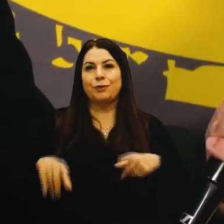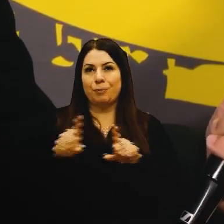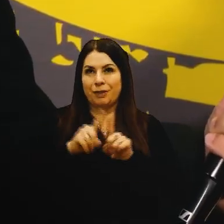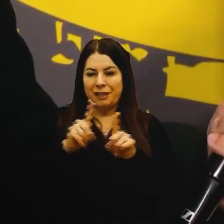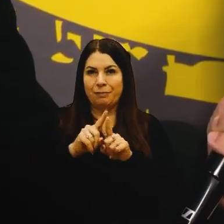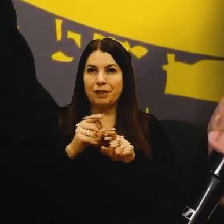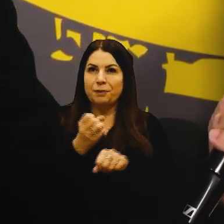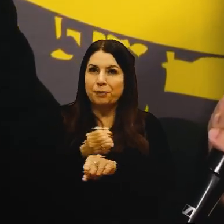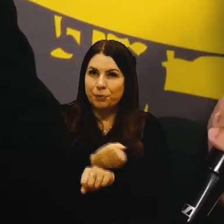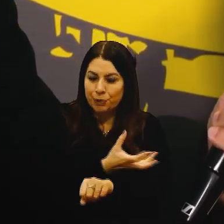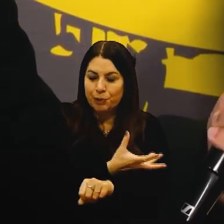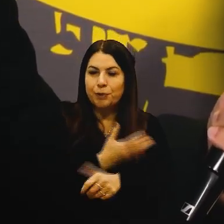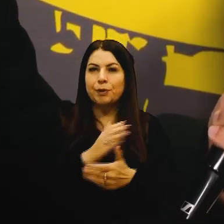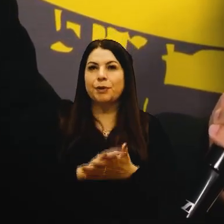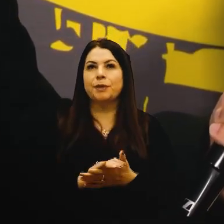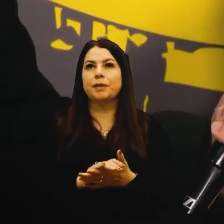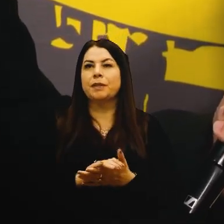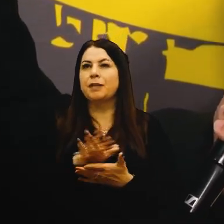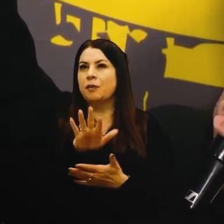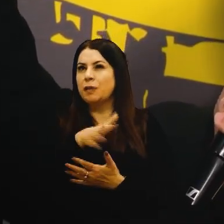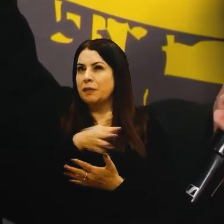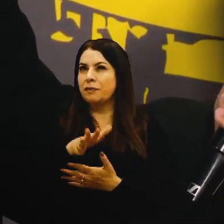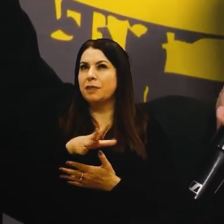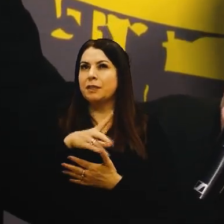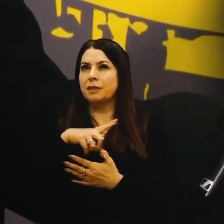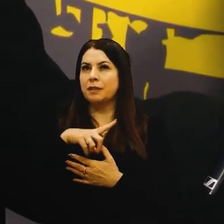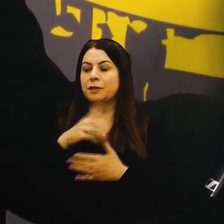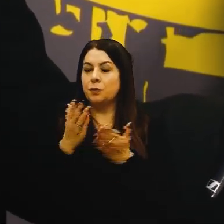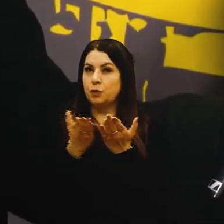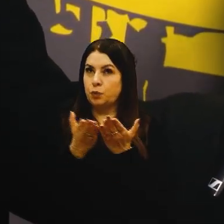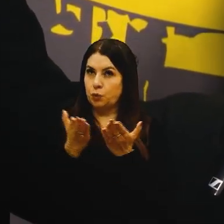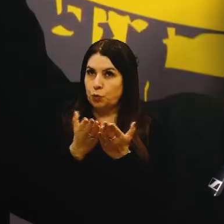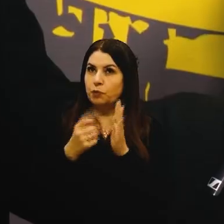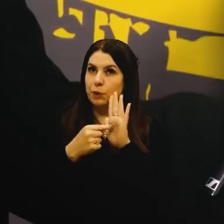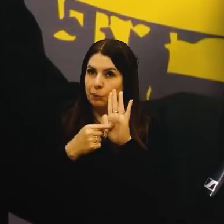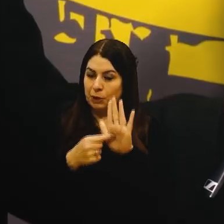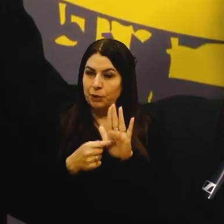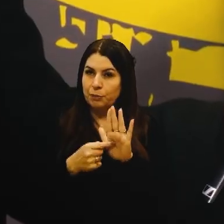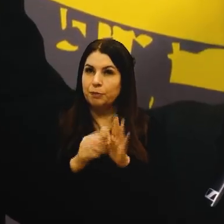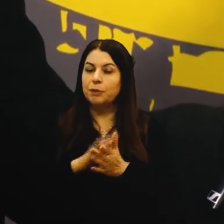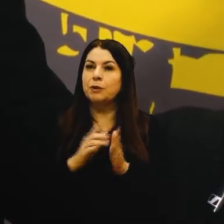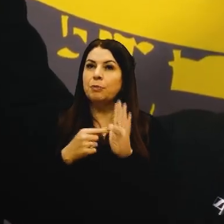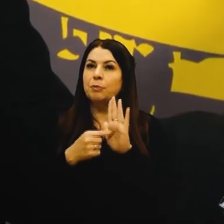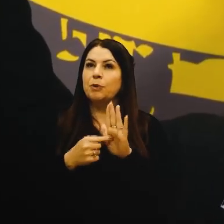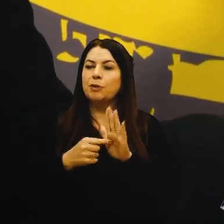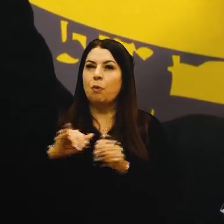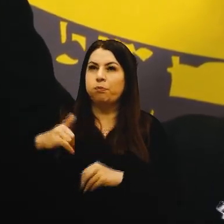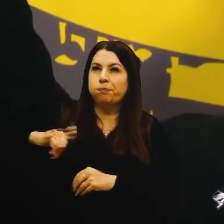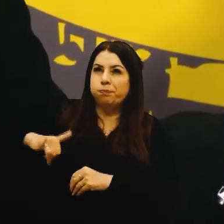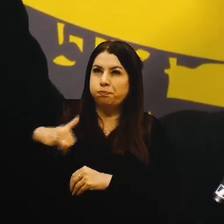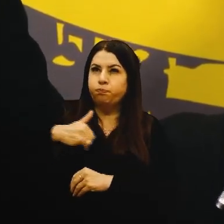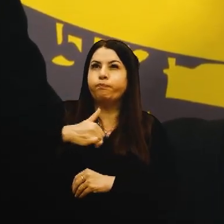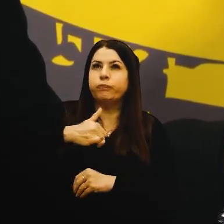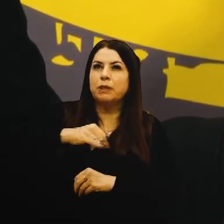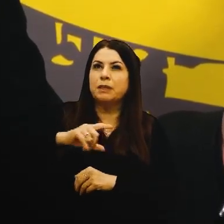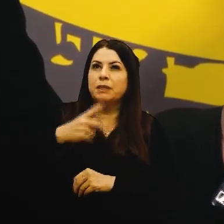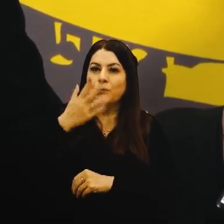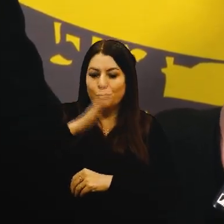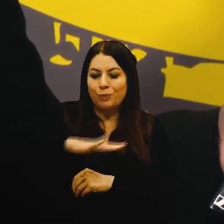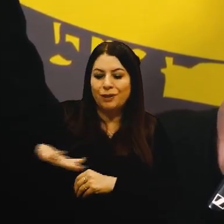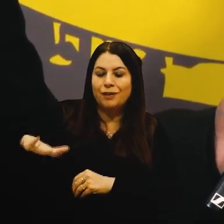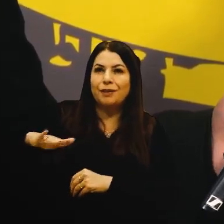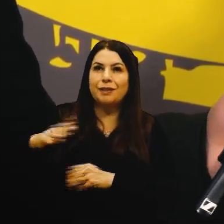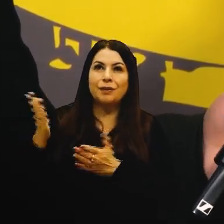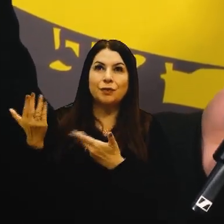também emocionais. Muitas vezes tem estudos, foi apresentado, tem estudos que mostram que a obesidade na primeira infância,